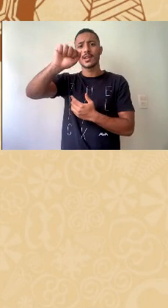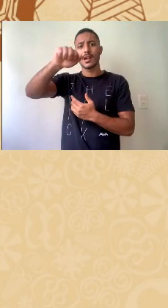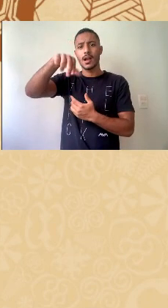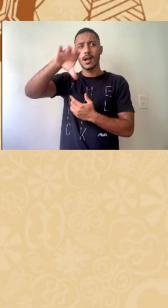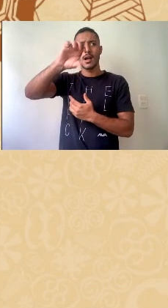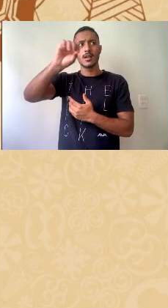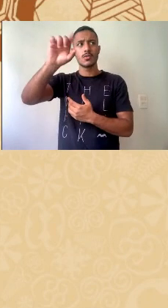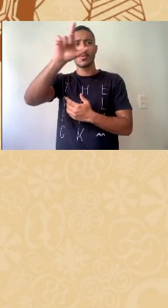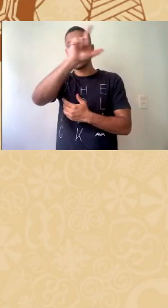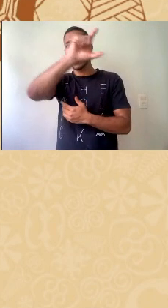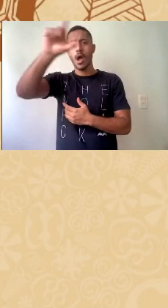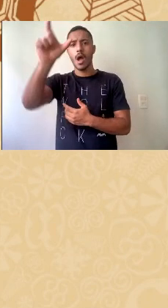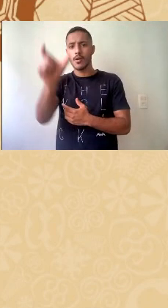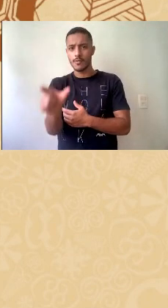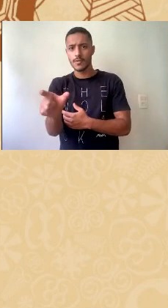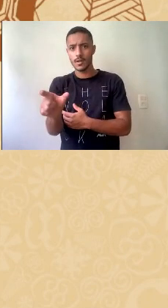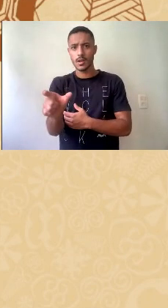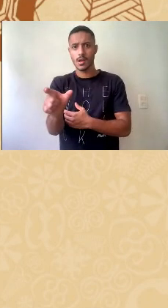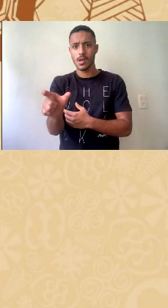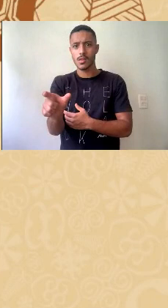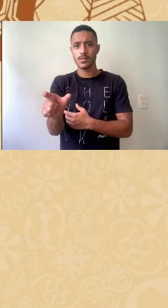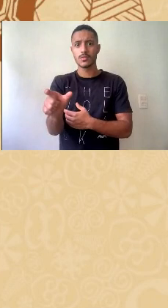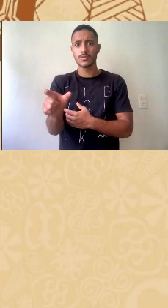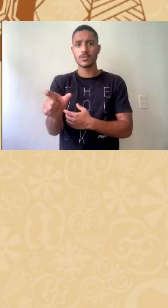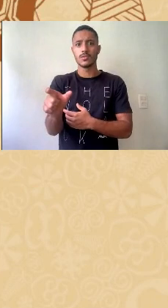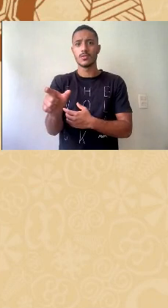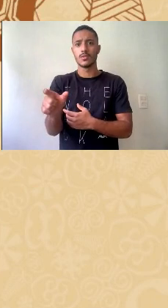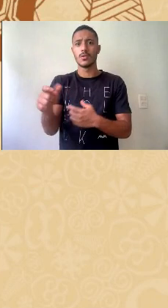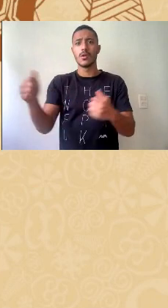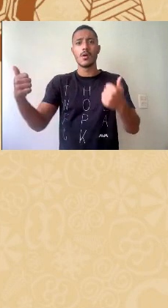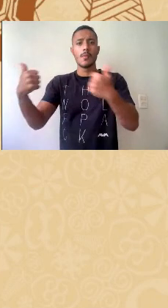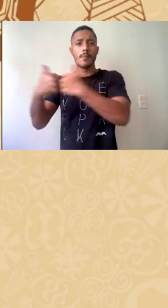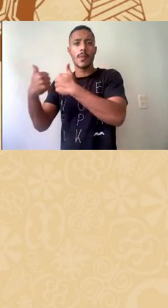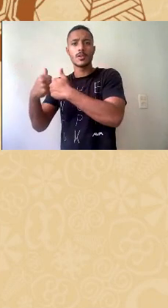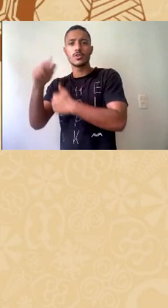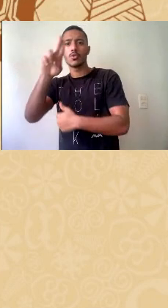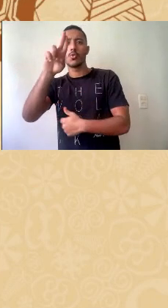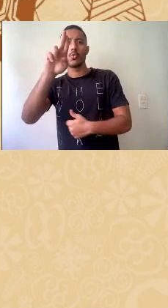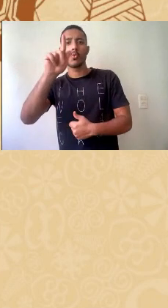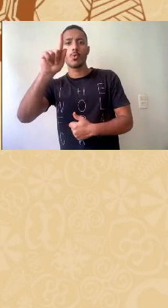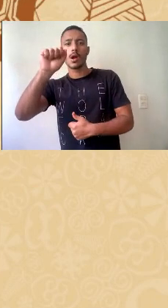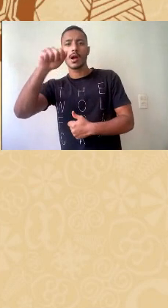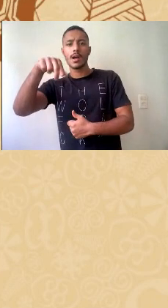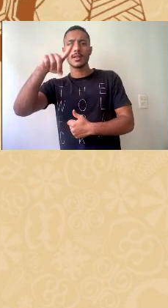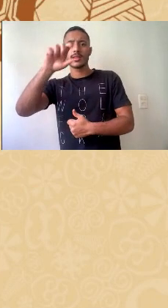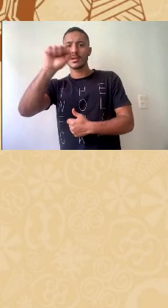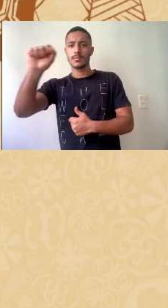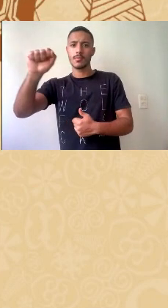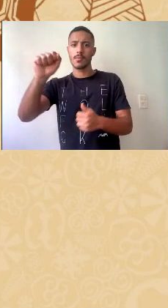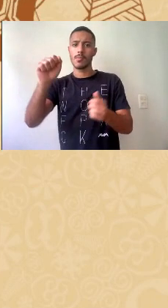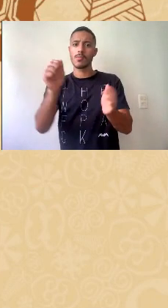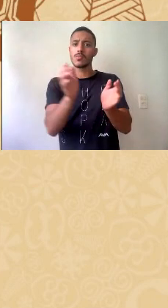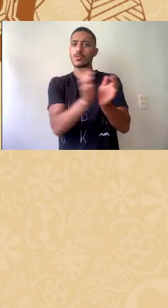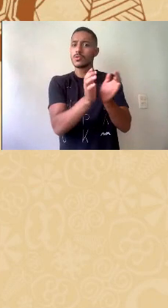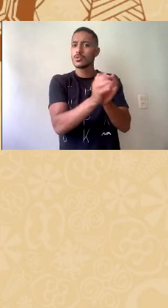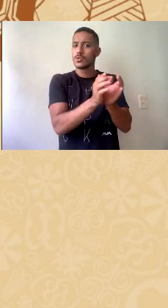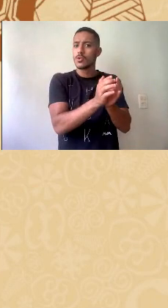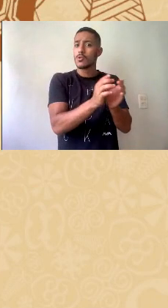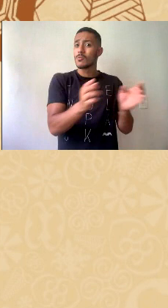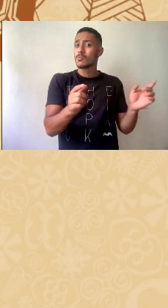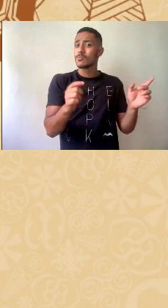né? Do território ali próximo do Ghana, de algumas populações, que significa voltar